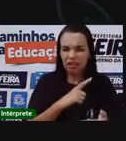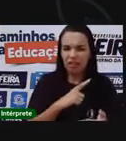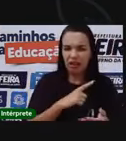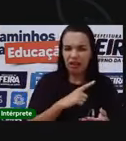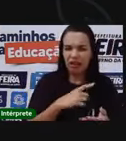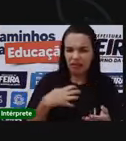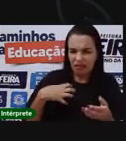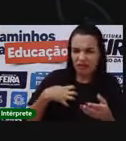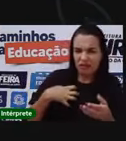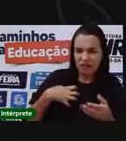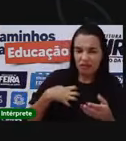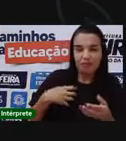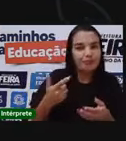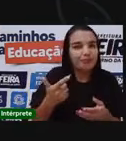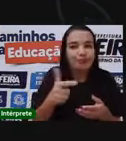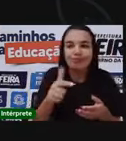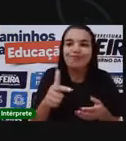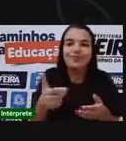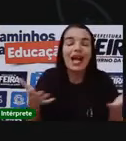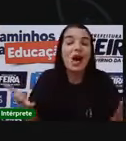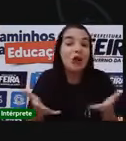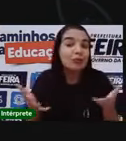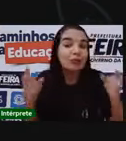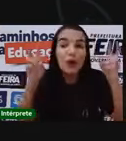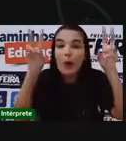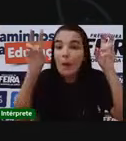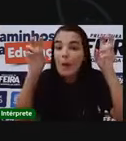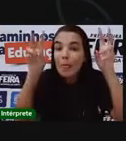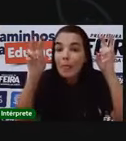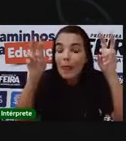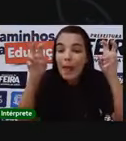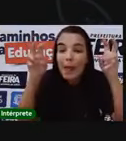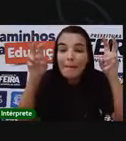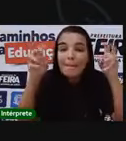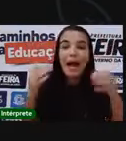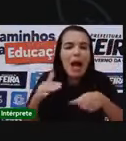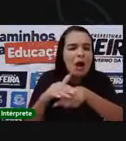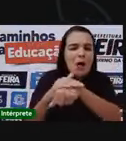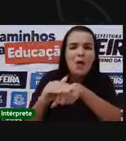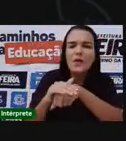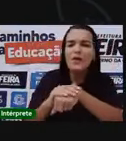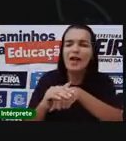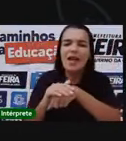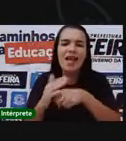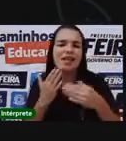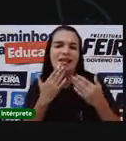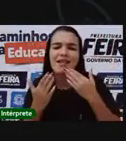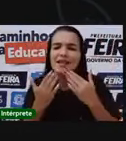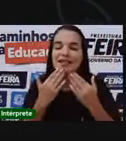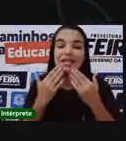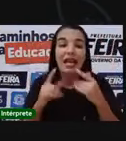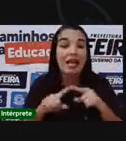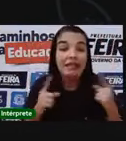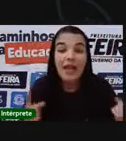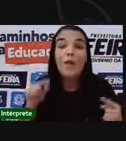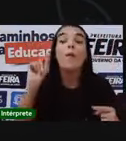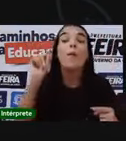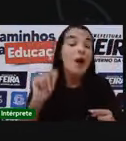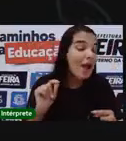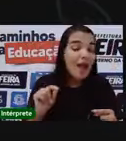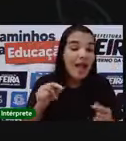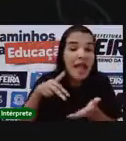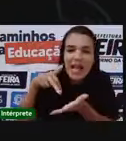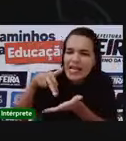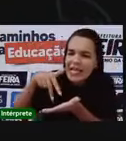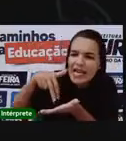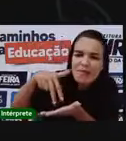essa reflexão da gente hoje, essa conversa que a gente tem de hoje, é disso, caminhemos juntos, avancemos